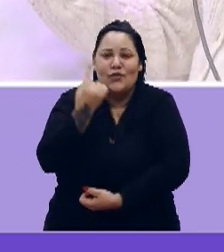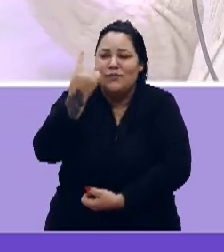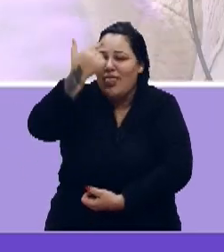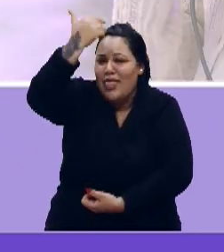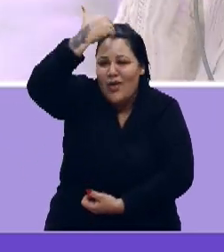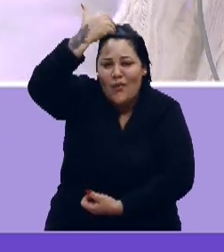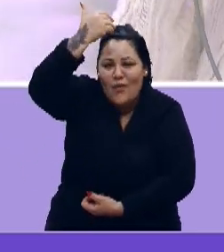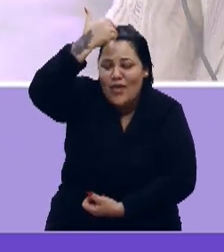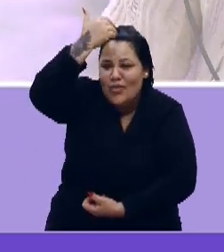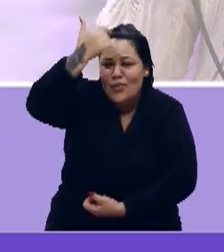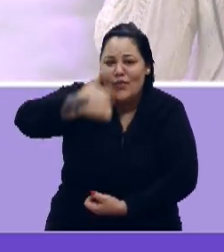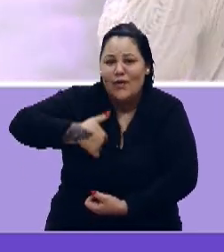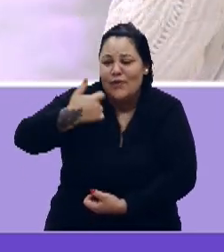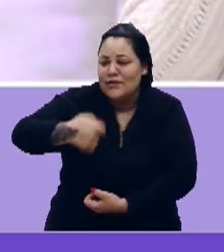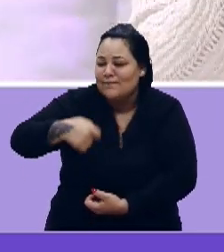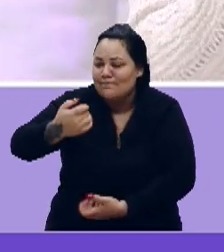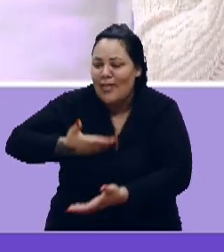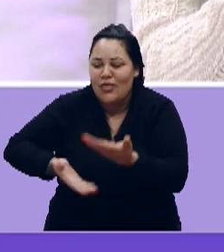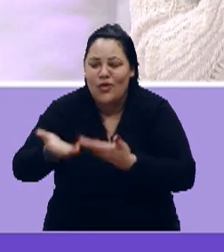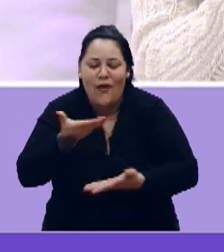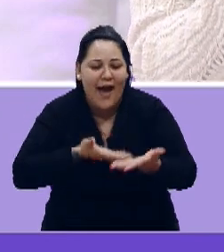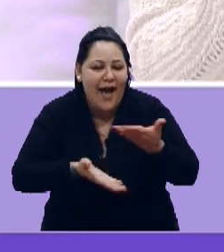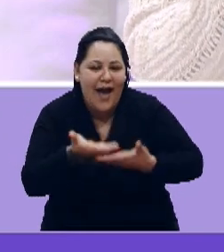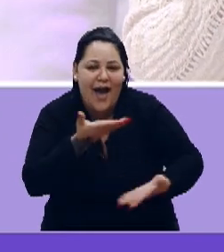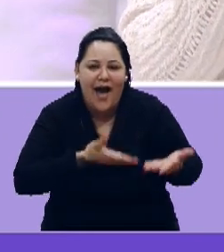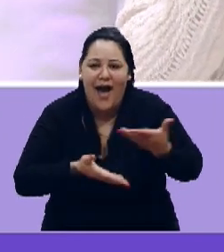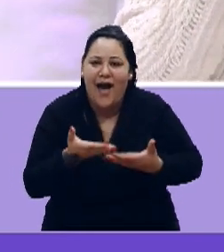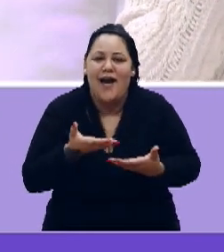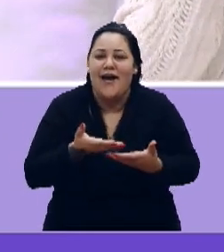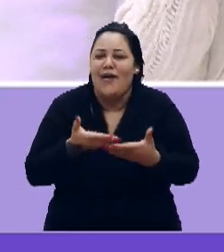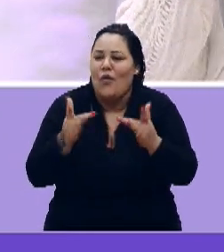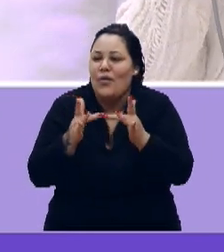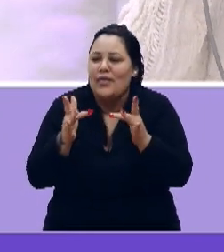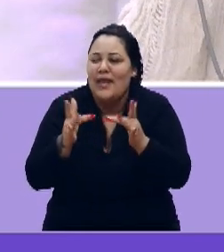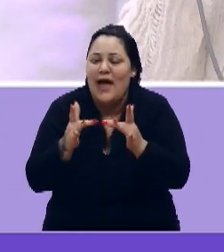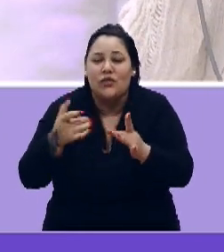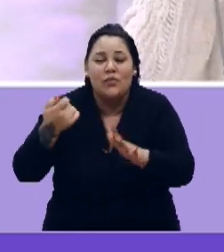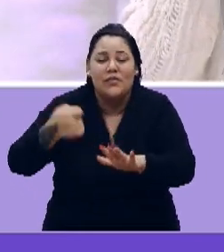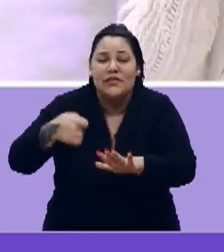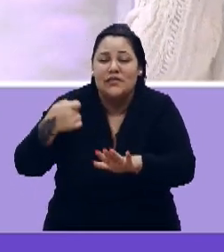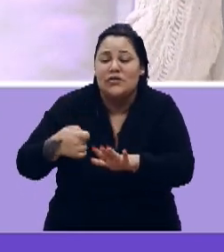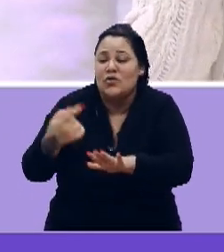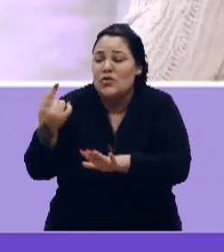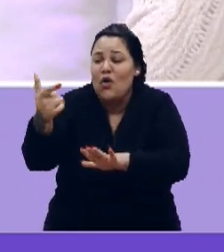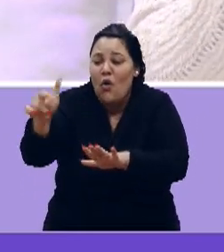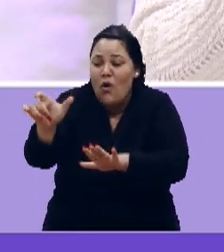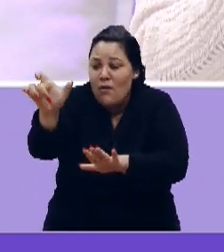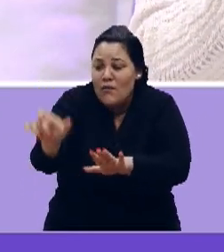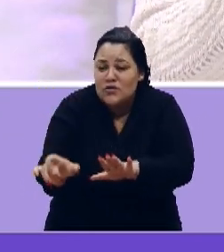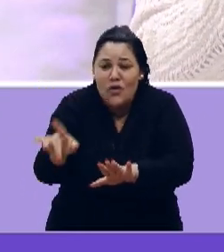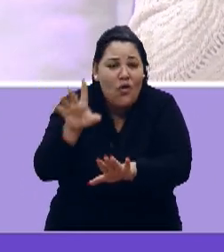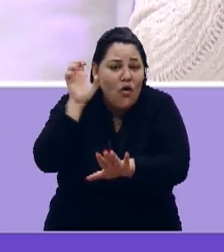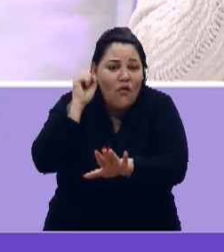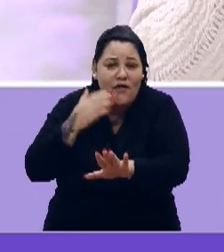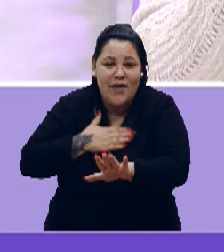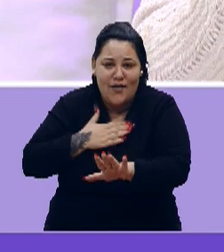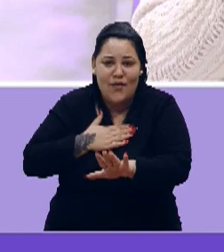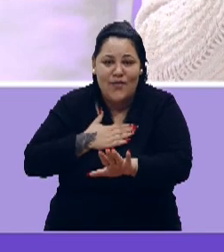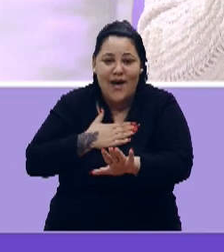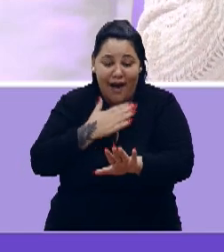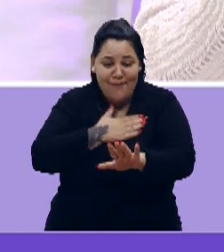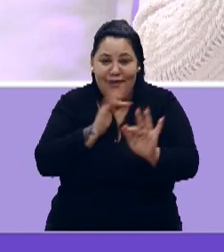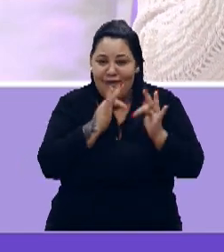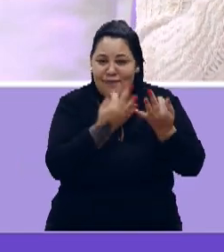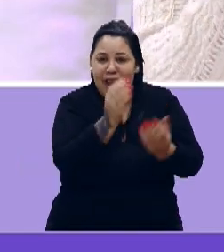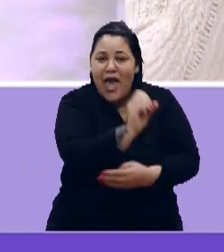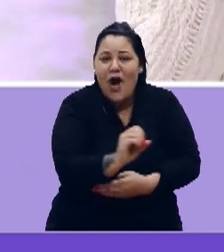compartilhar um pouco dessa carga, eu preciso que alguém me escute e por mais maravilhosa que seja a minha família, e por mais maravilhosos